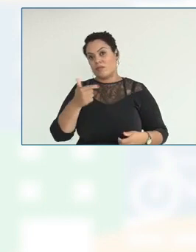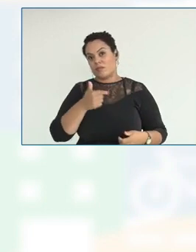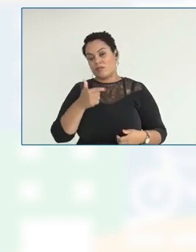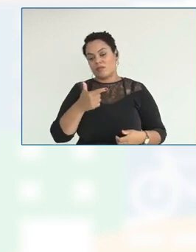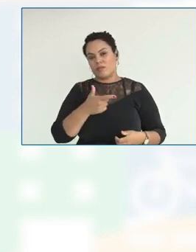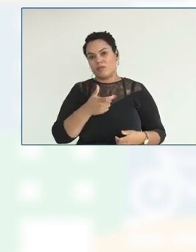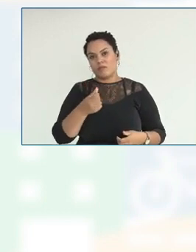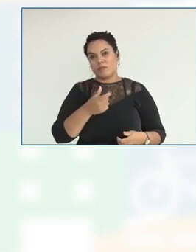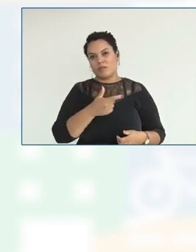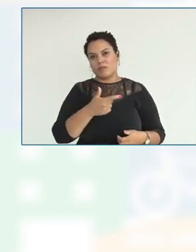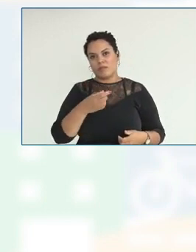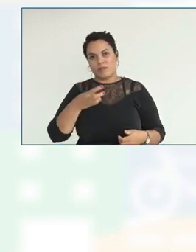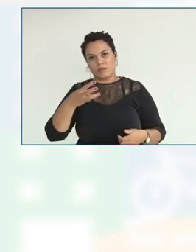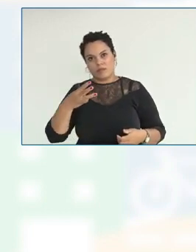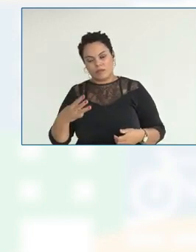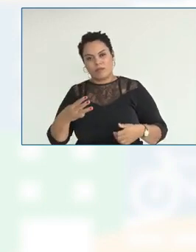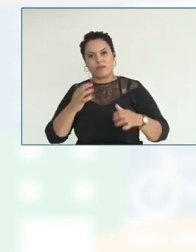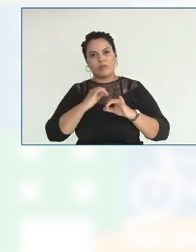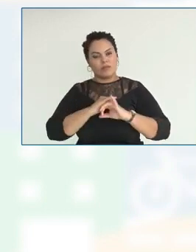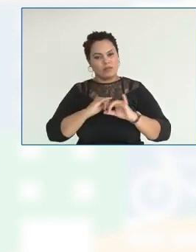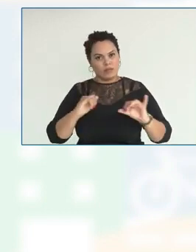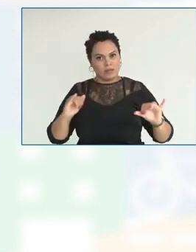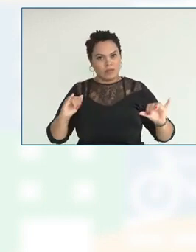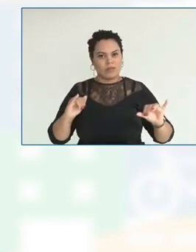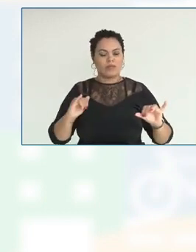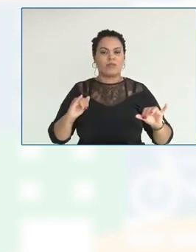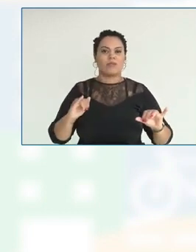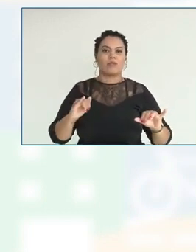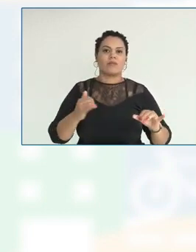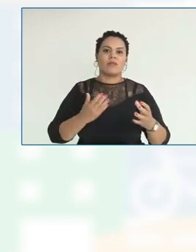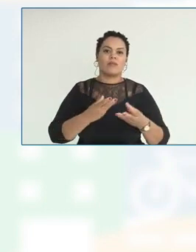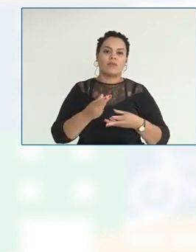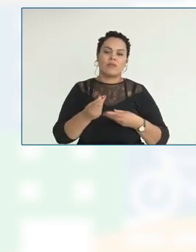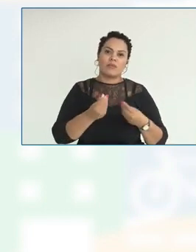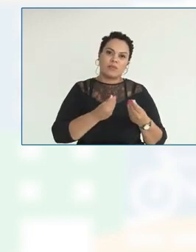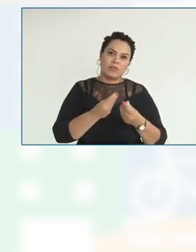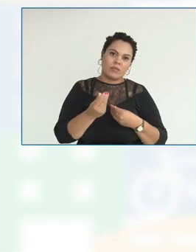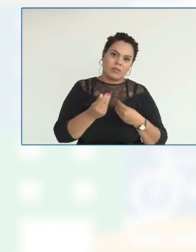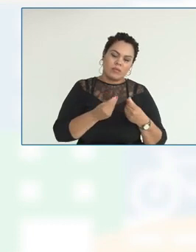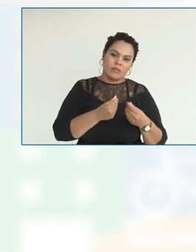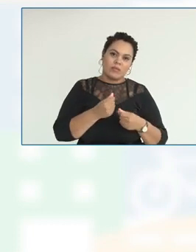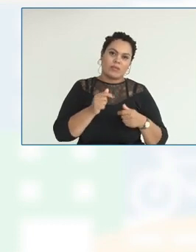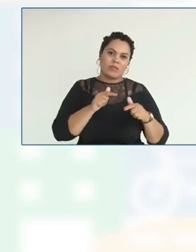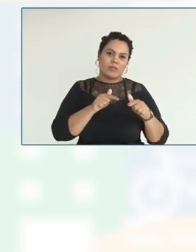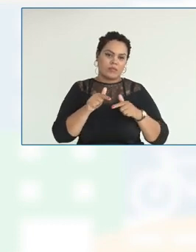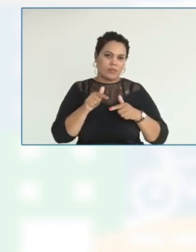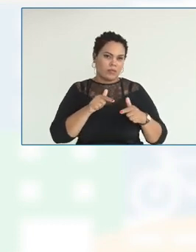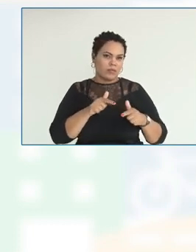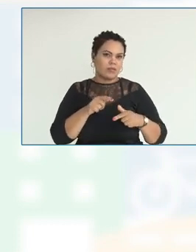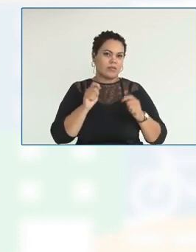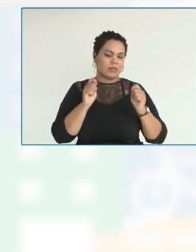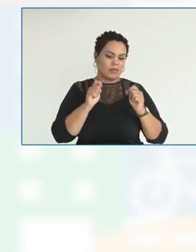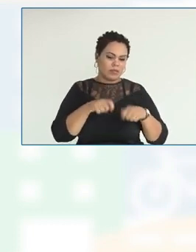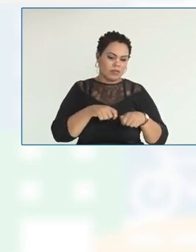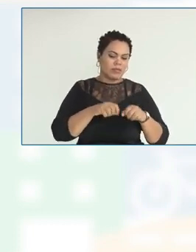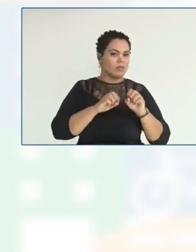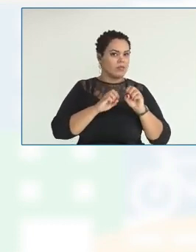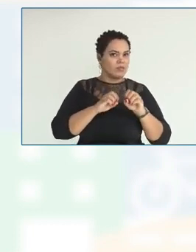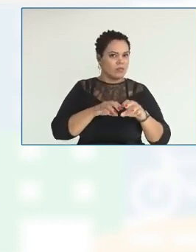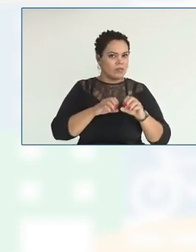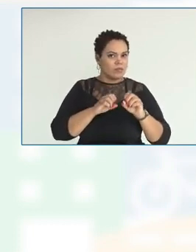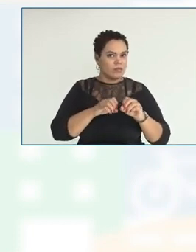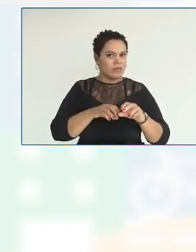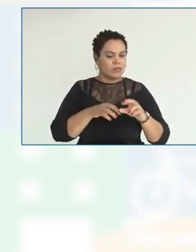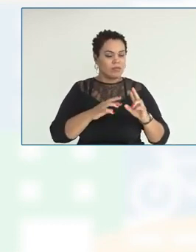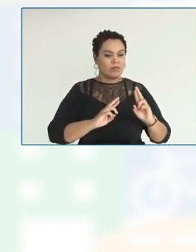vai reforçar as ações de sensibilização e capacitação, tanto para a rede de saúde do município de São Paulo,